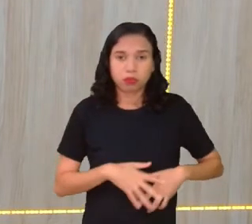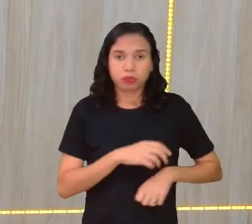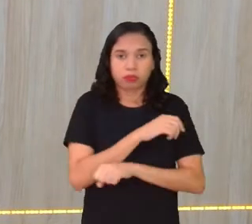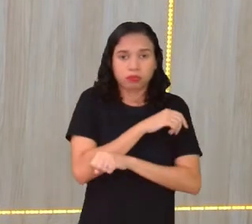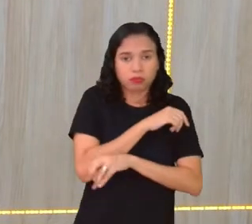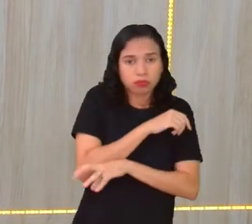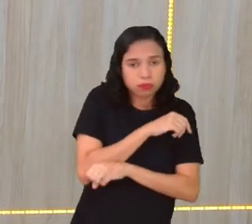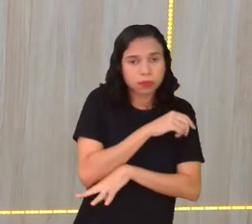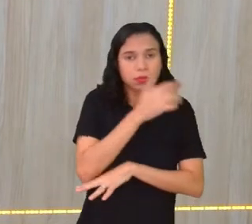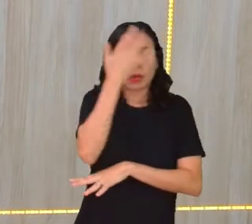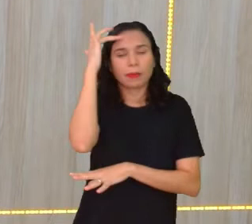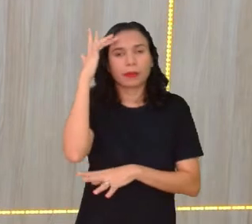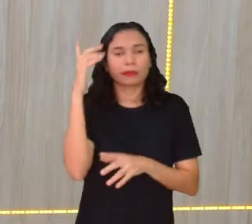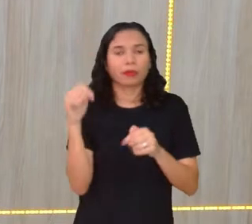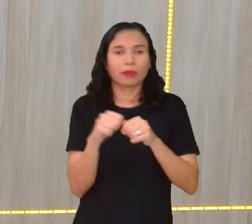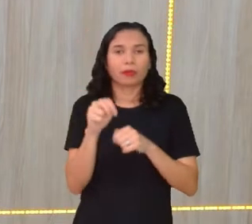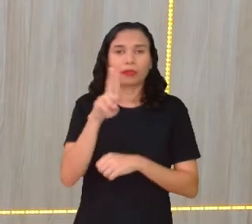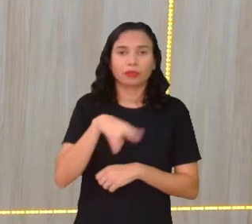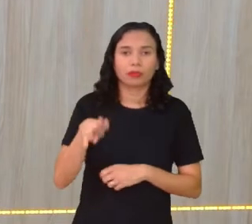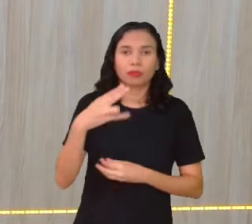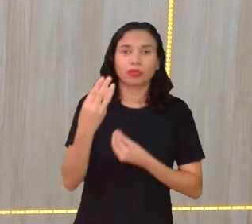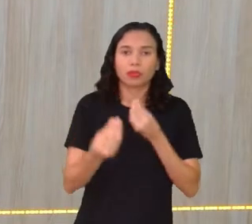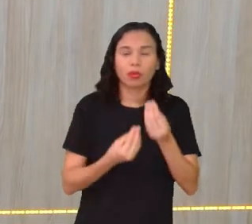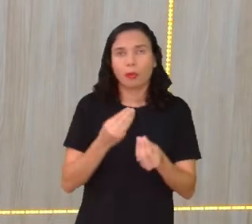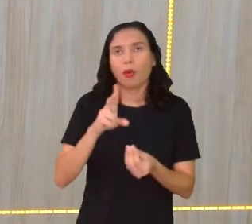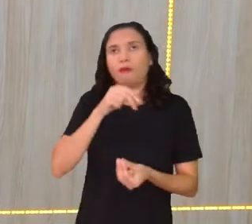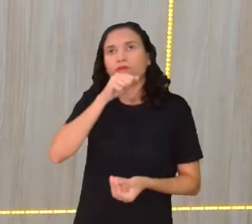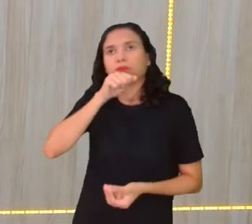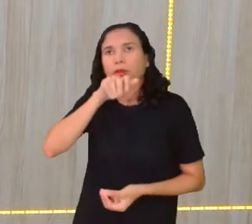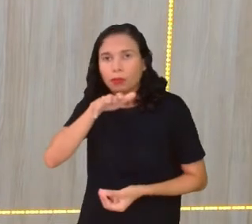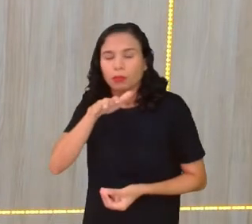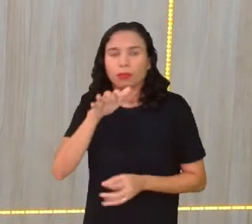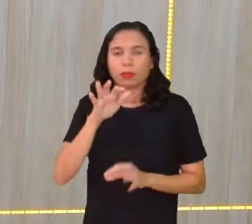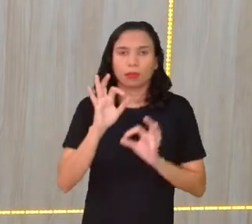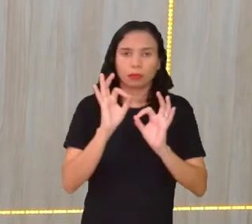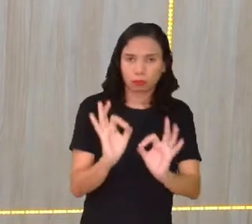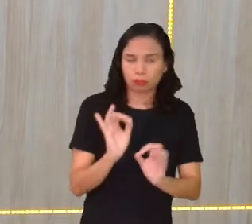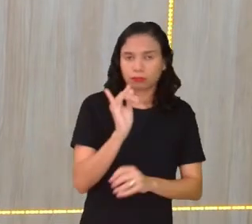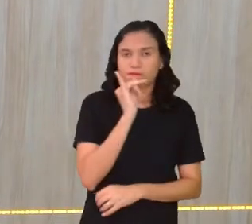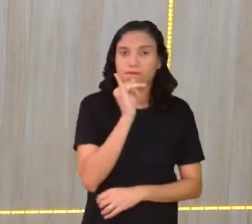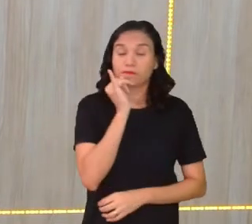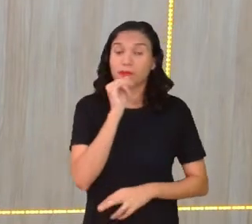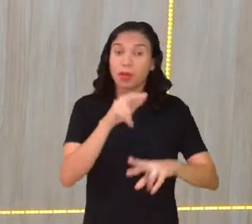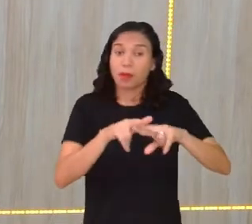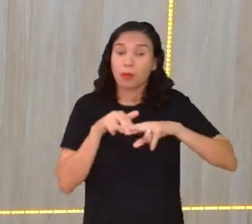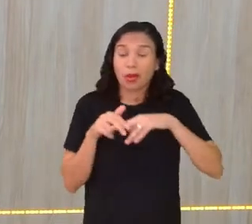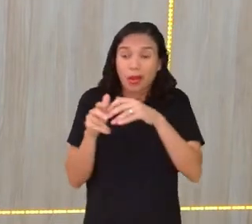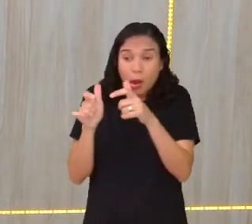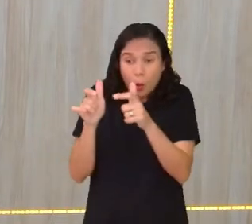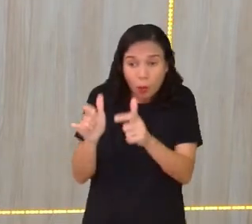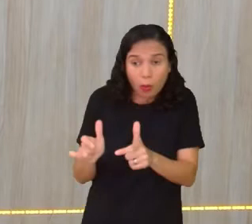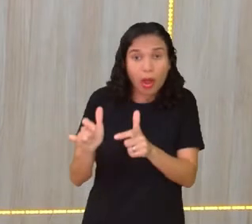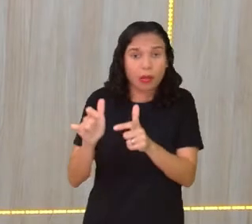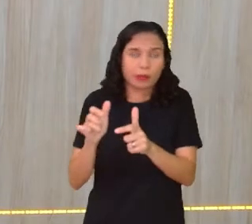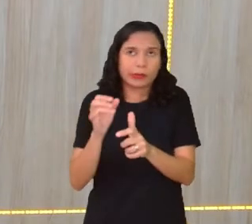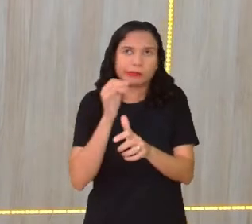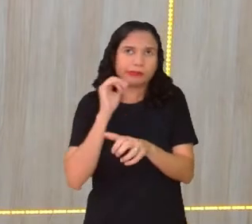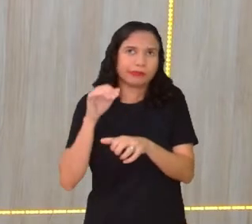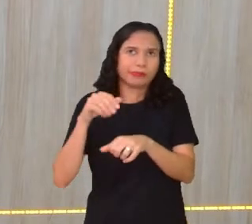que você vai botar para fora, né, na forma de um arroto, por exemplo. E existem locais no